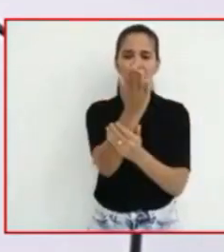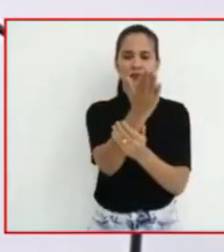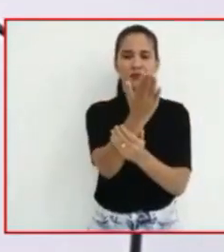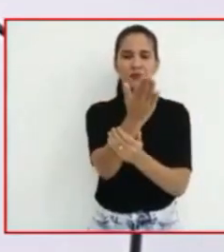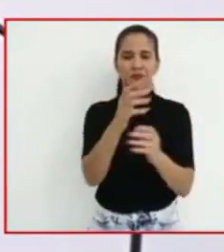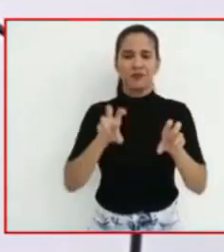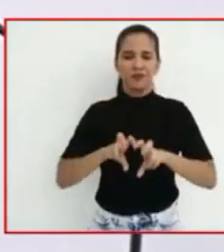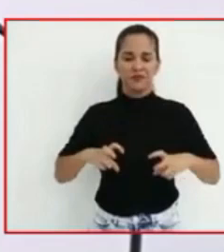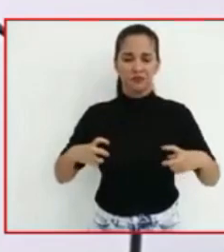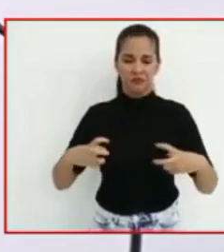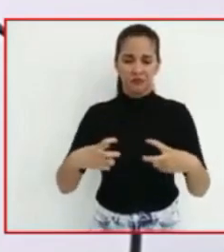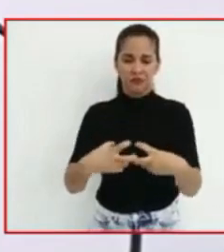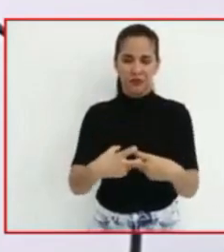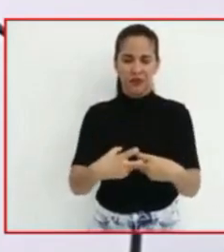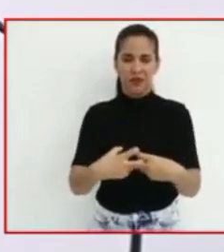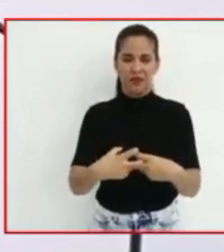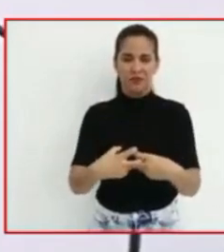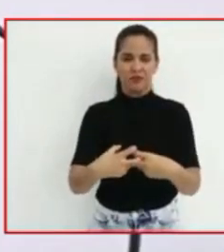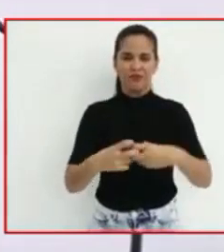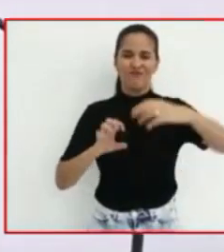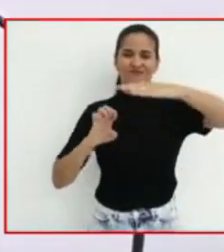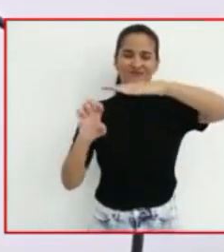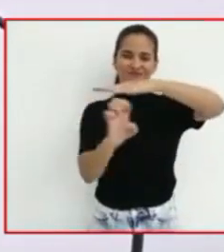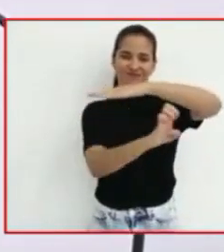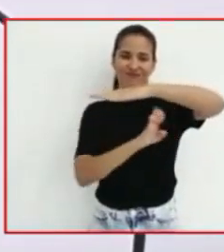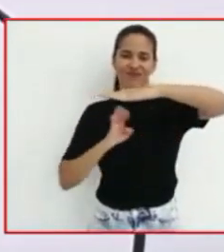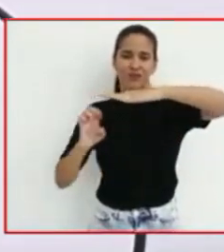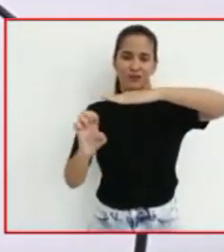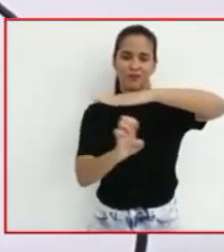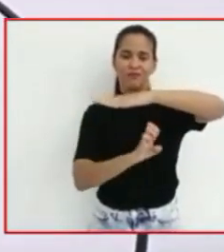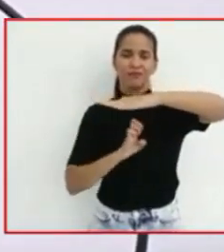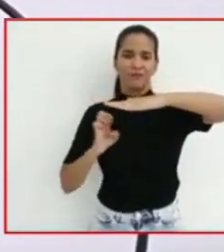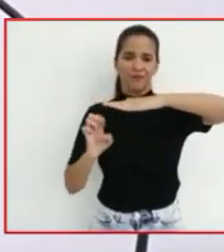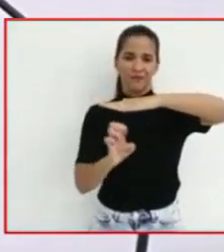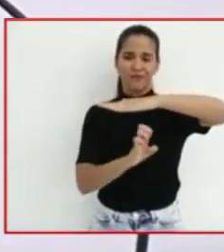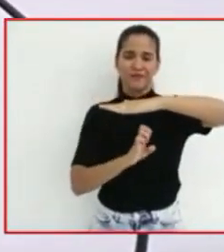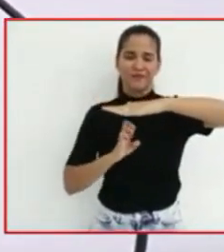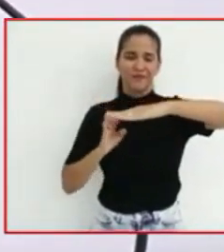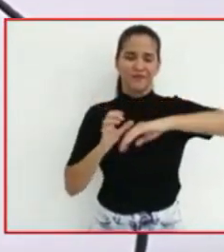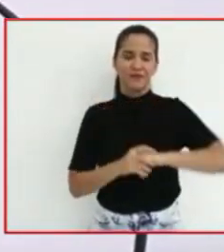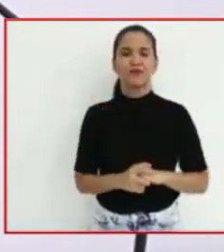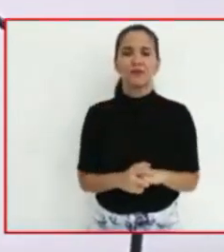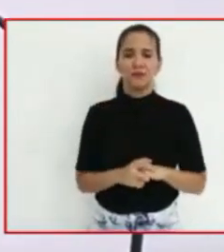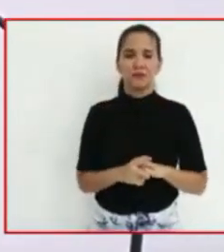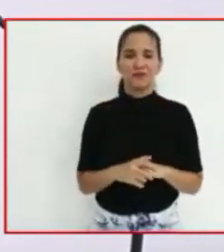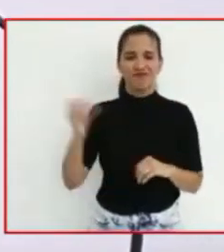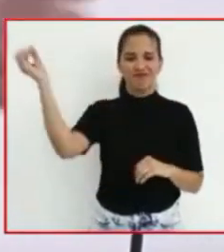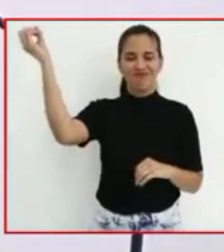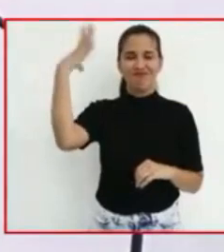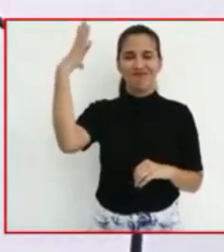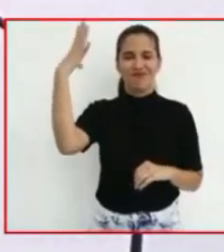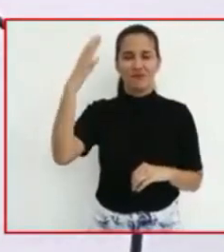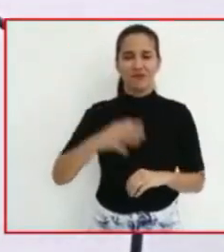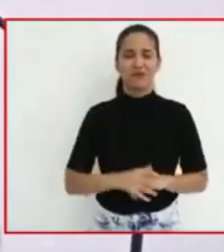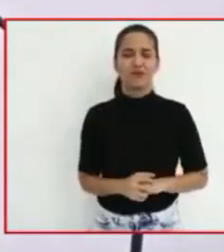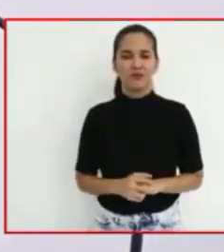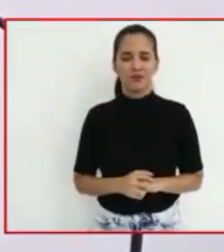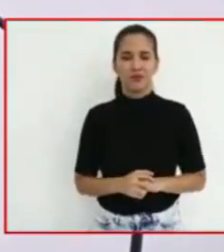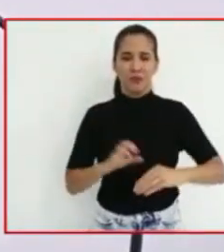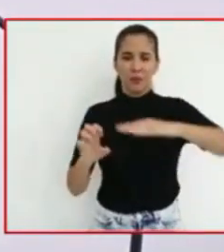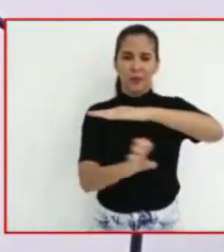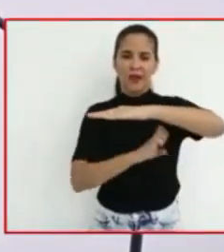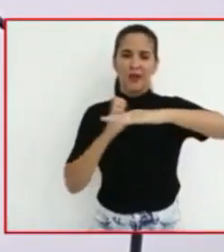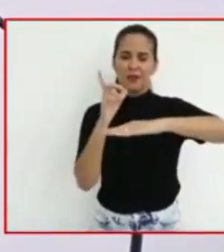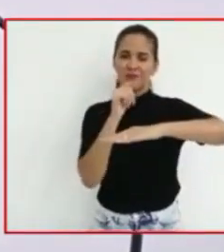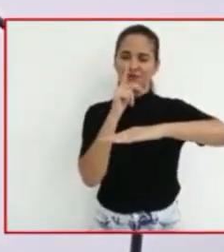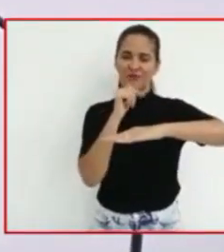A Sanesu vem fazendo um péssimo trabalho em nossa cidade. Não sei se amando de alguém, mas os buracos estão